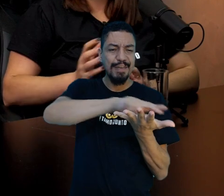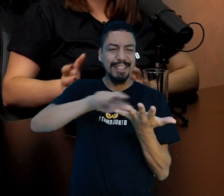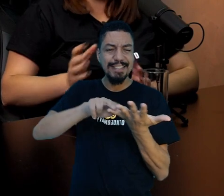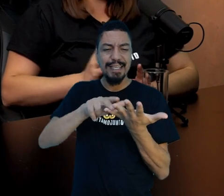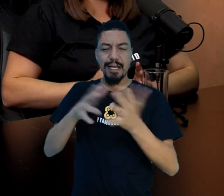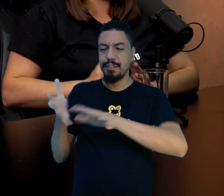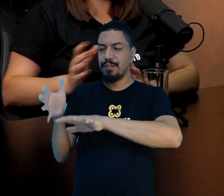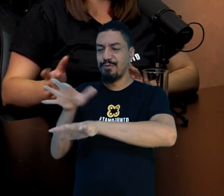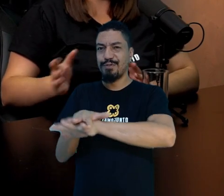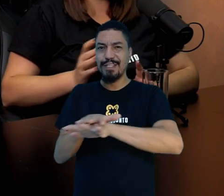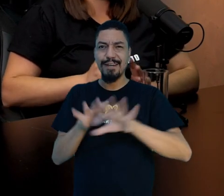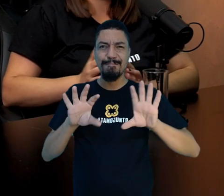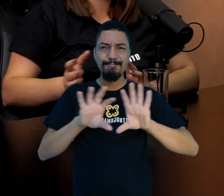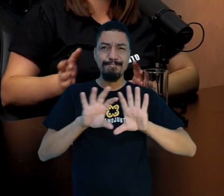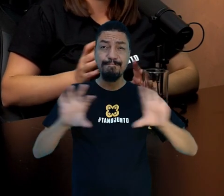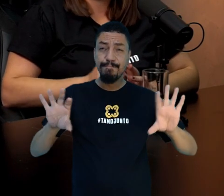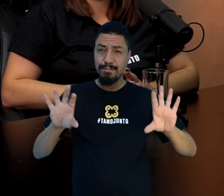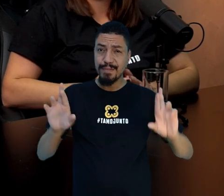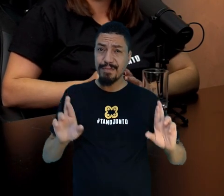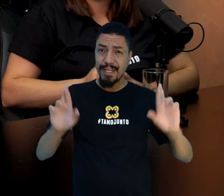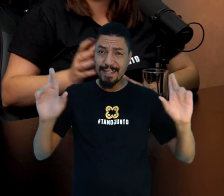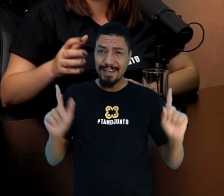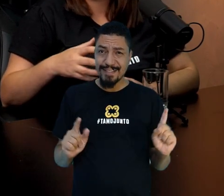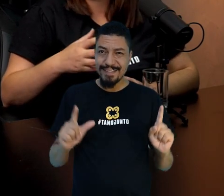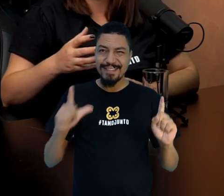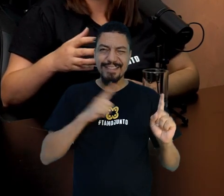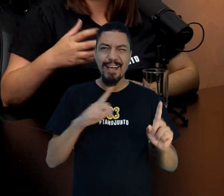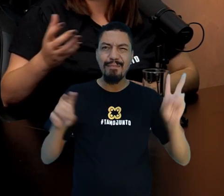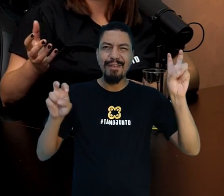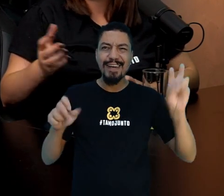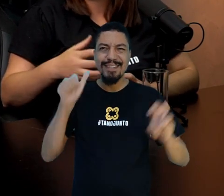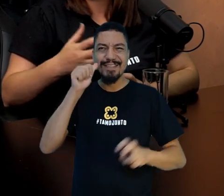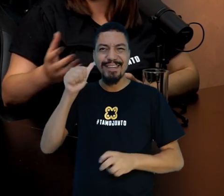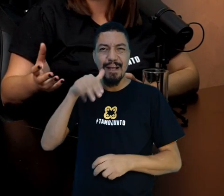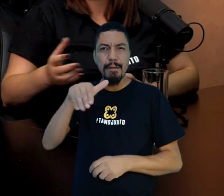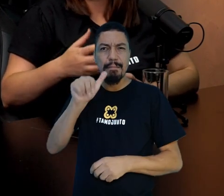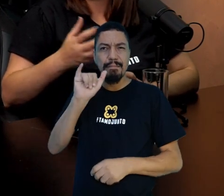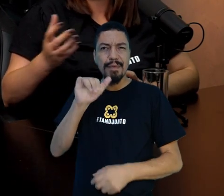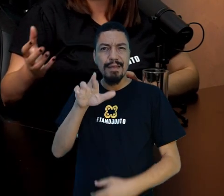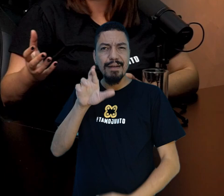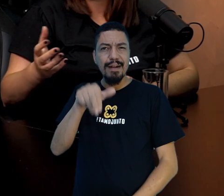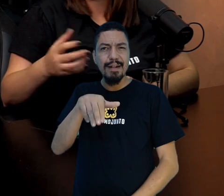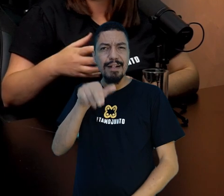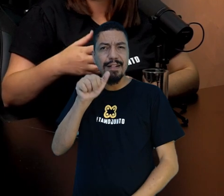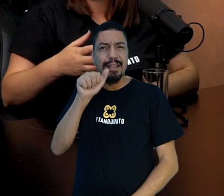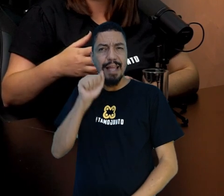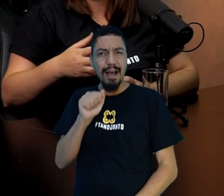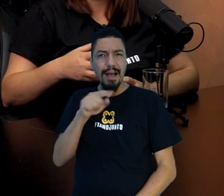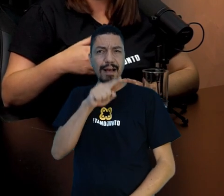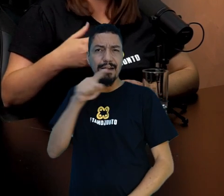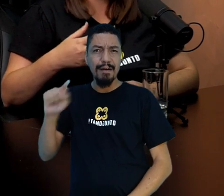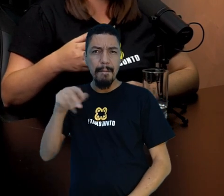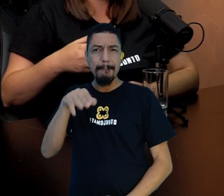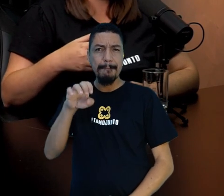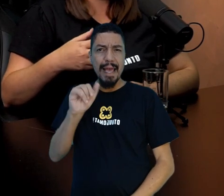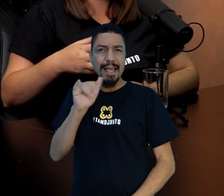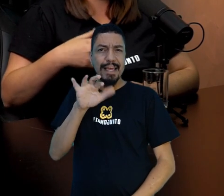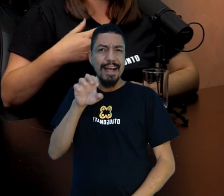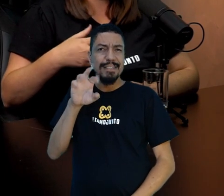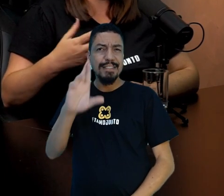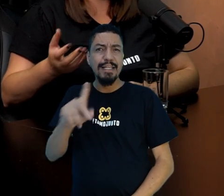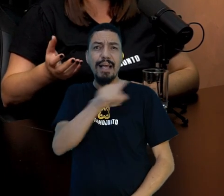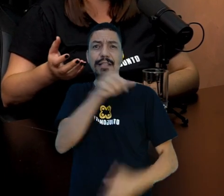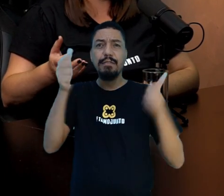diversidade e inclusão. São coisas diferentes, né? Tem até uma Completamente. frase da Vienna Meyer, você deve conhecer, né, Kainan?